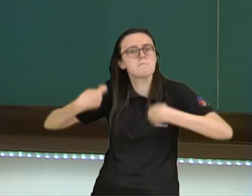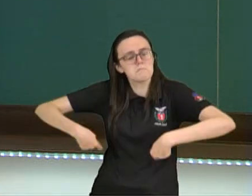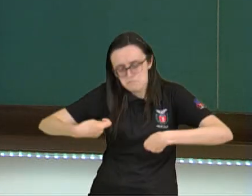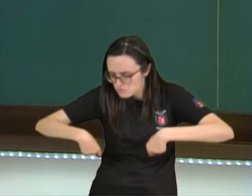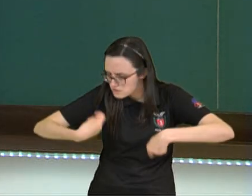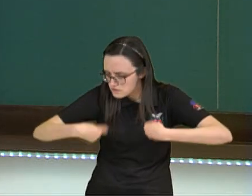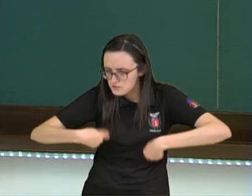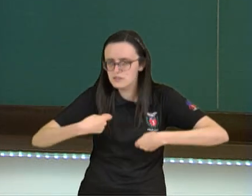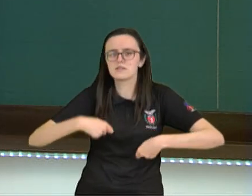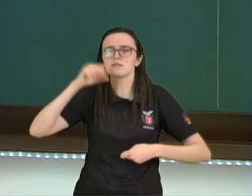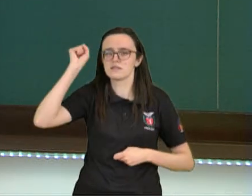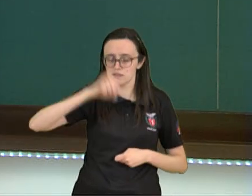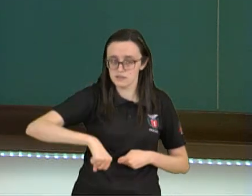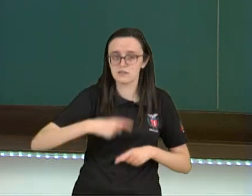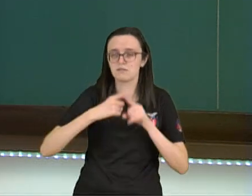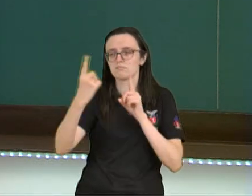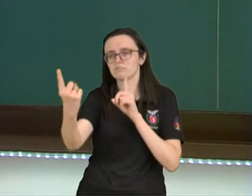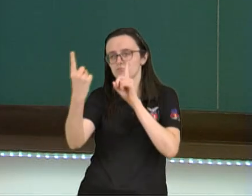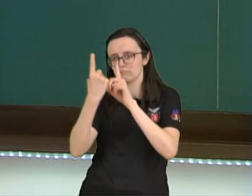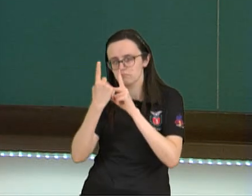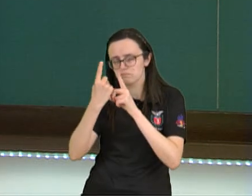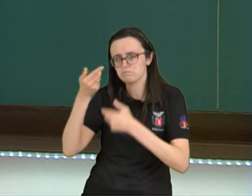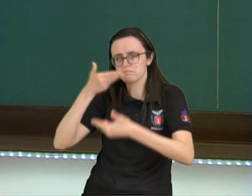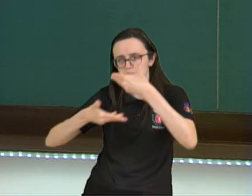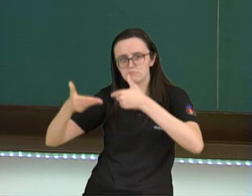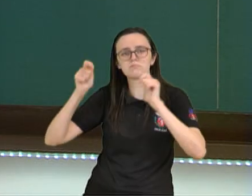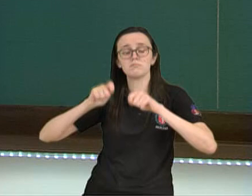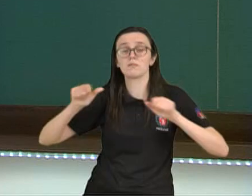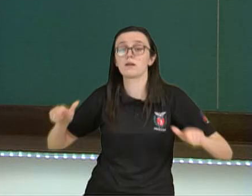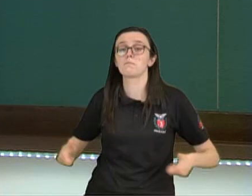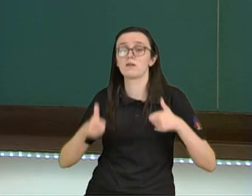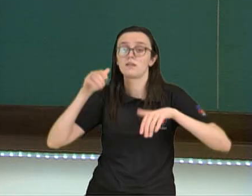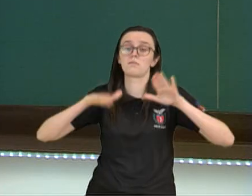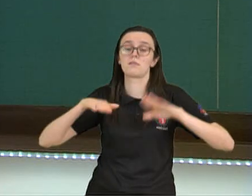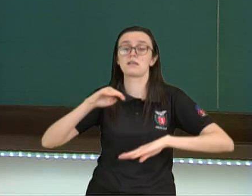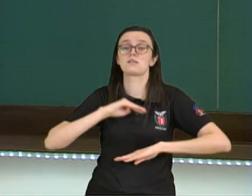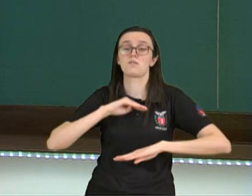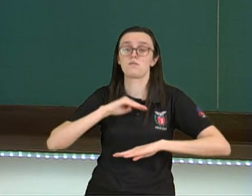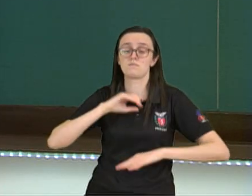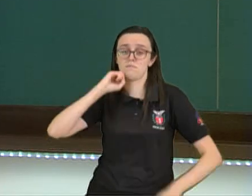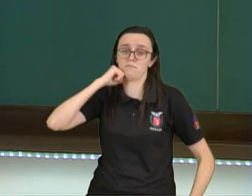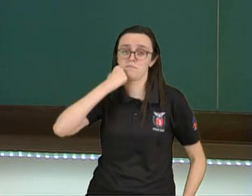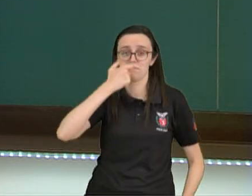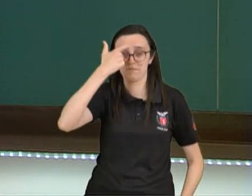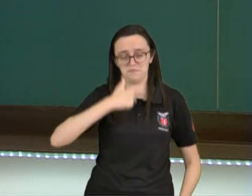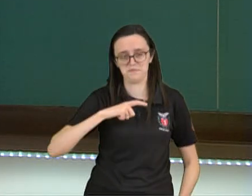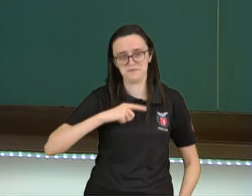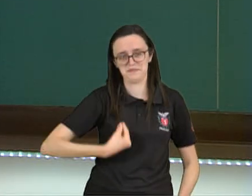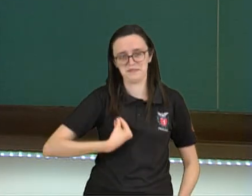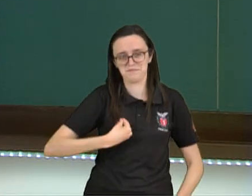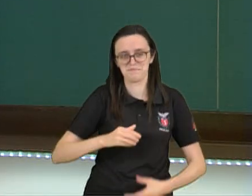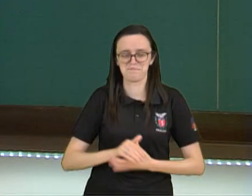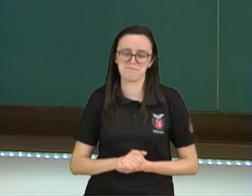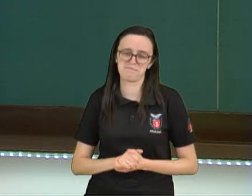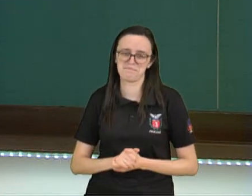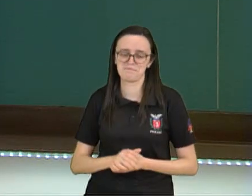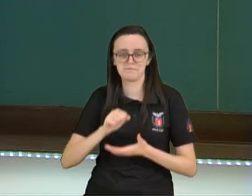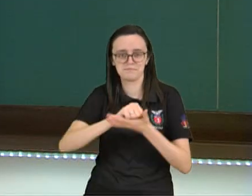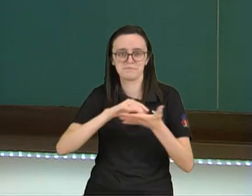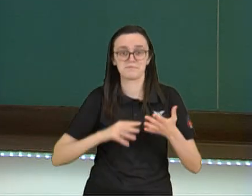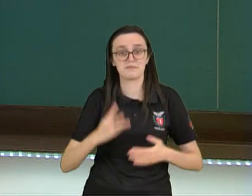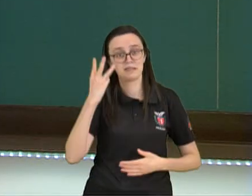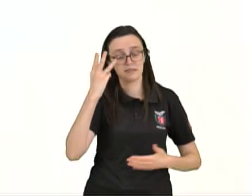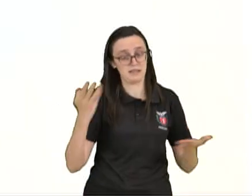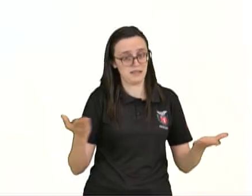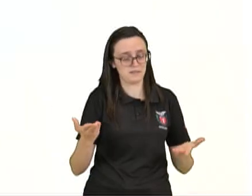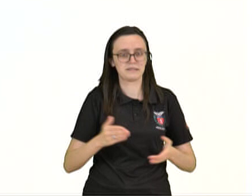ok? Sim, porque a terapia pode ajudar dependendo da situação de tensão que a pessoa está vivendo. Exercício 3